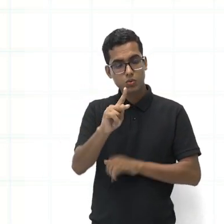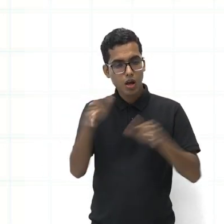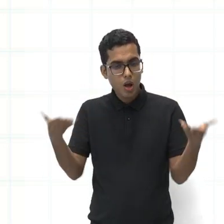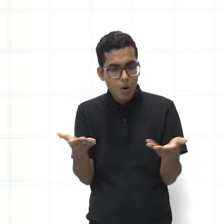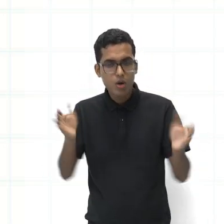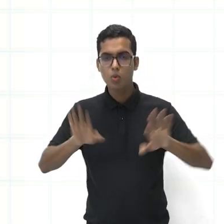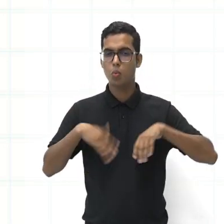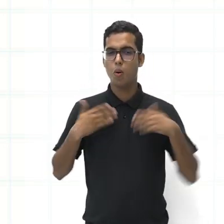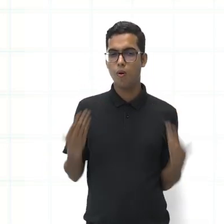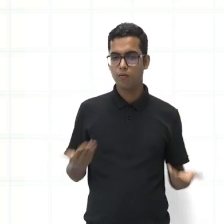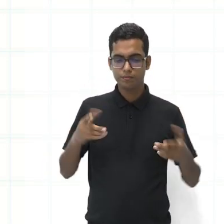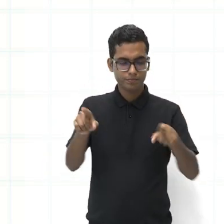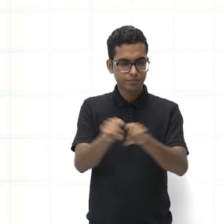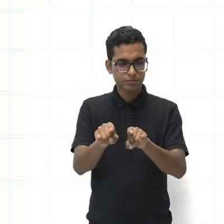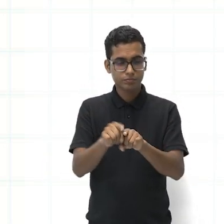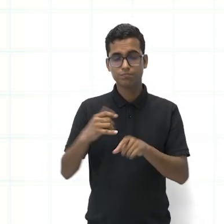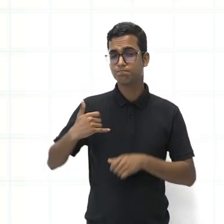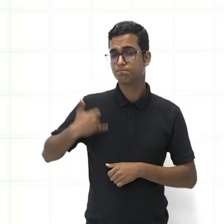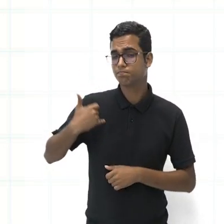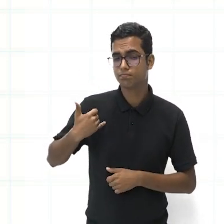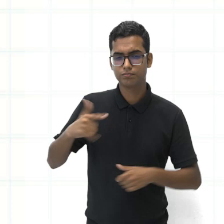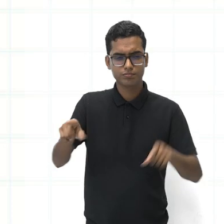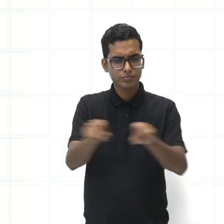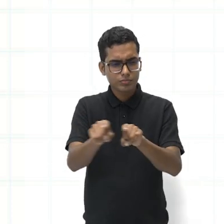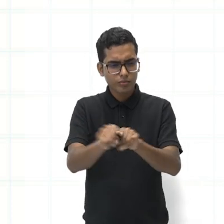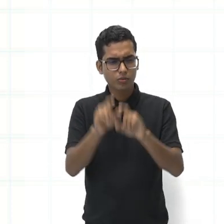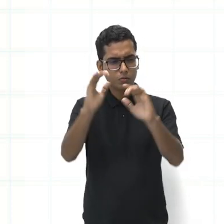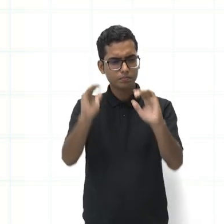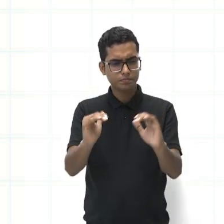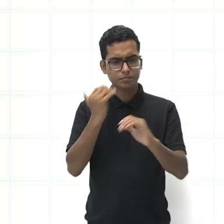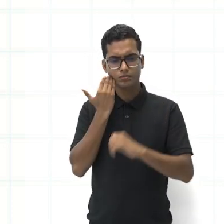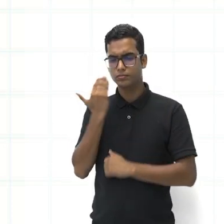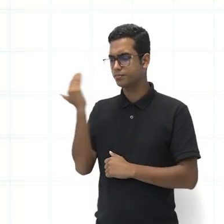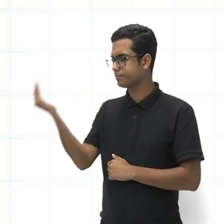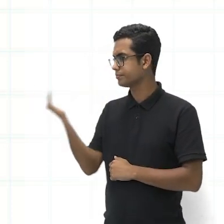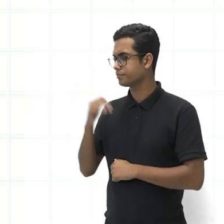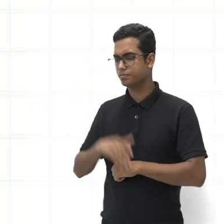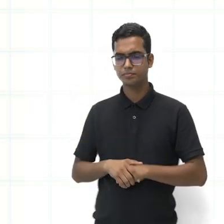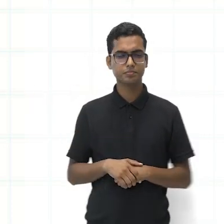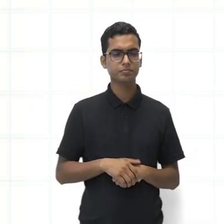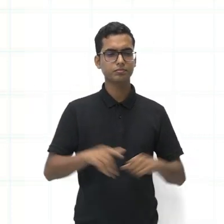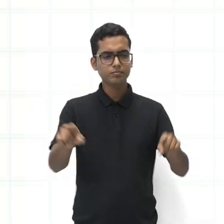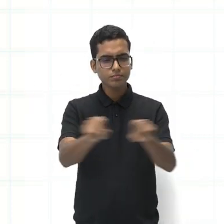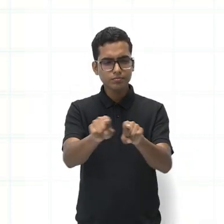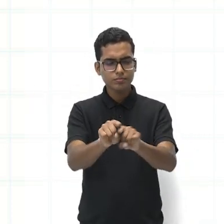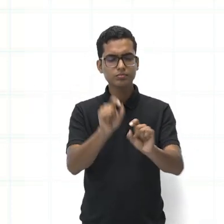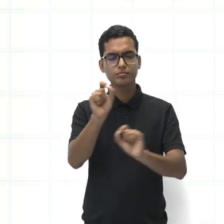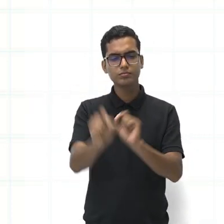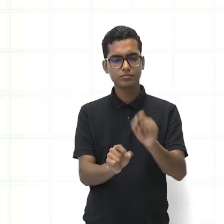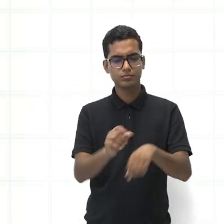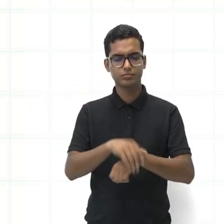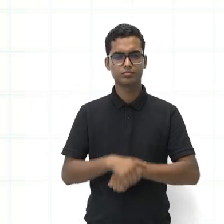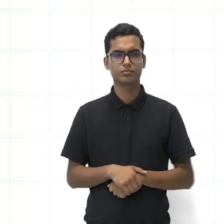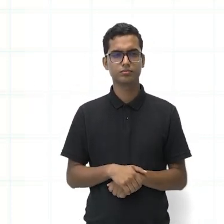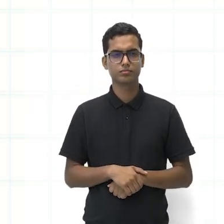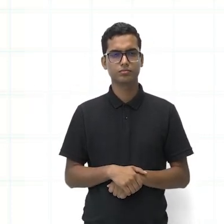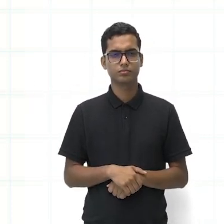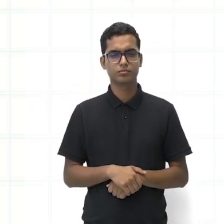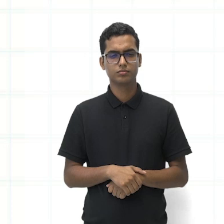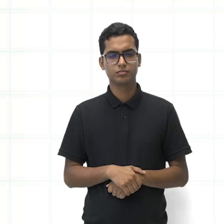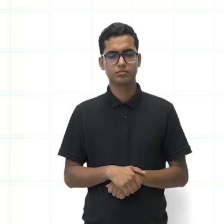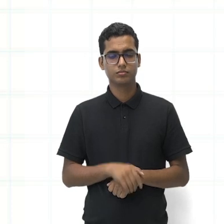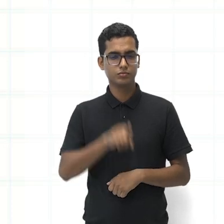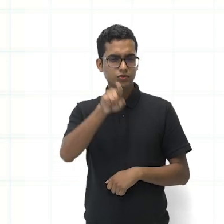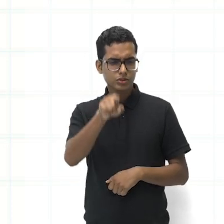be. How old are you? Quantos anos você tem ou qual a sua idade? Where are you from? Where are you from? De